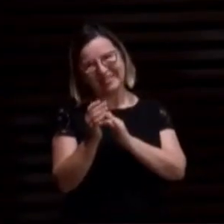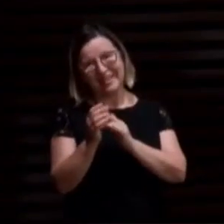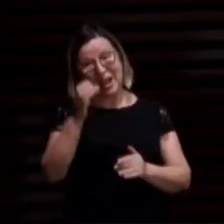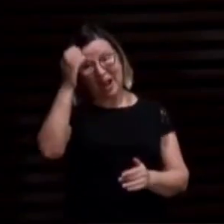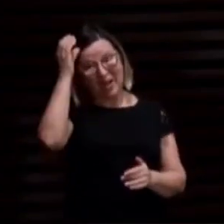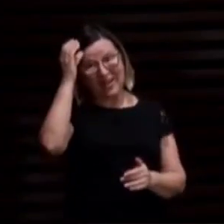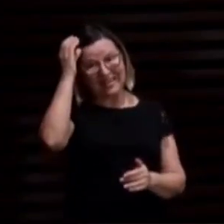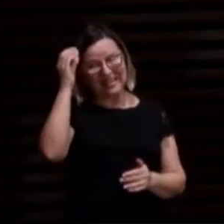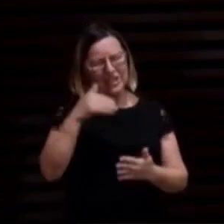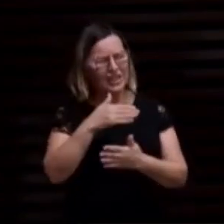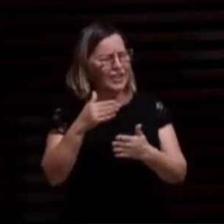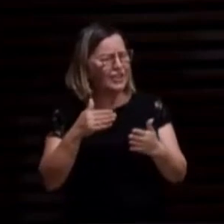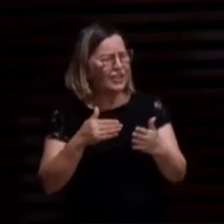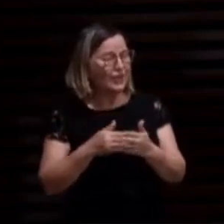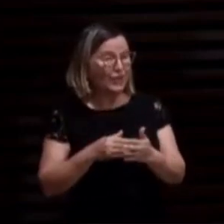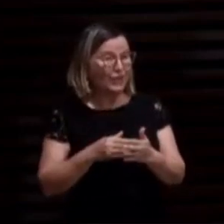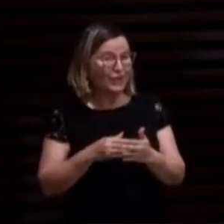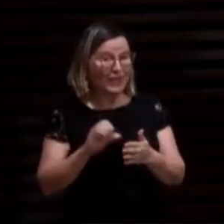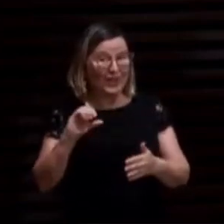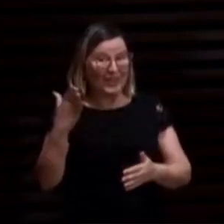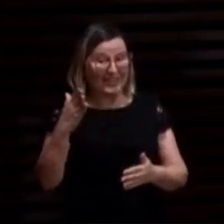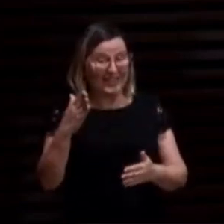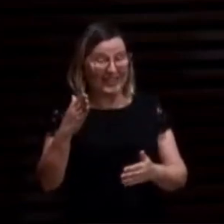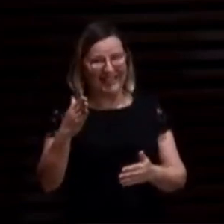consciente de todos os eventos que vinham sobre ele,